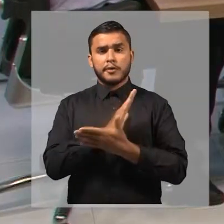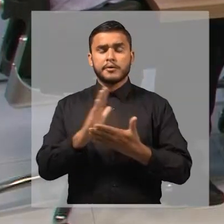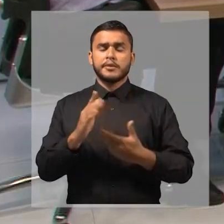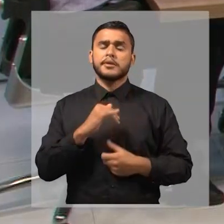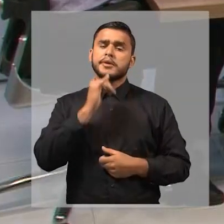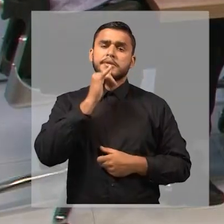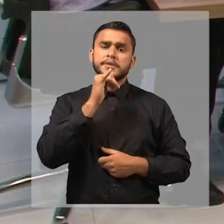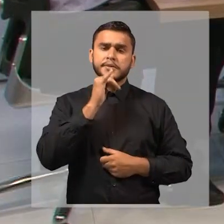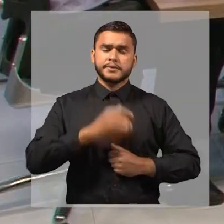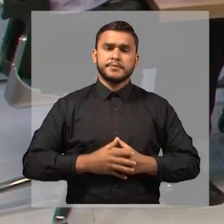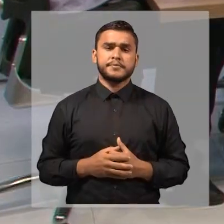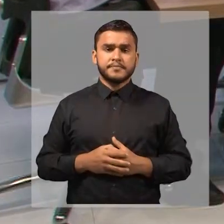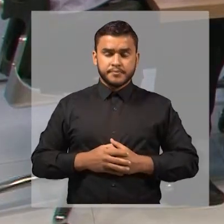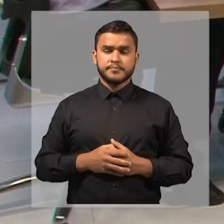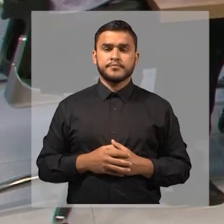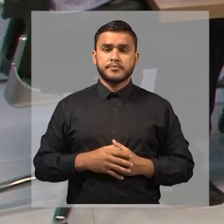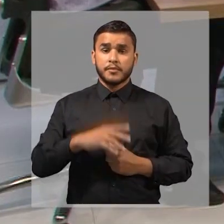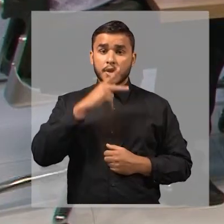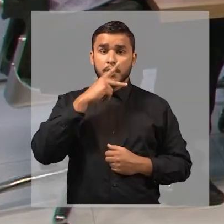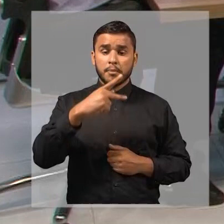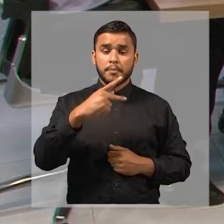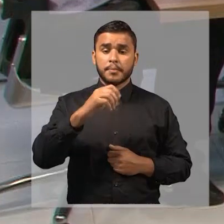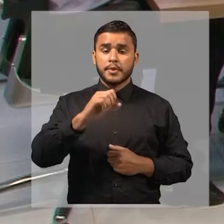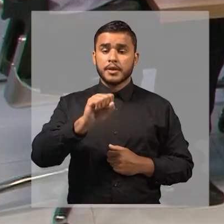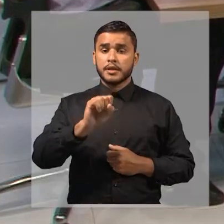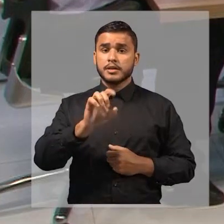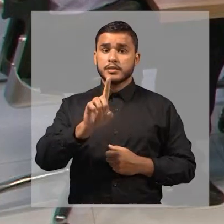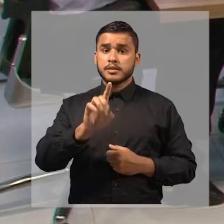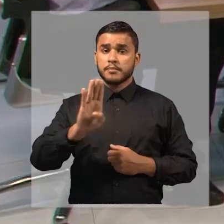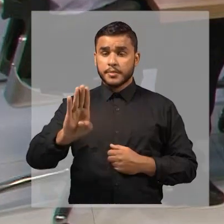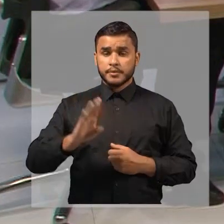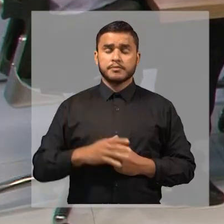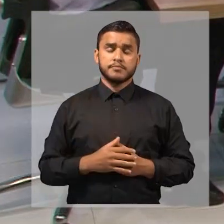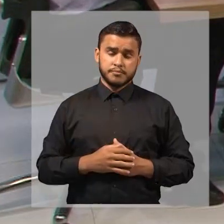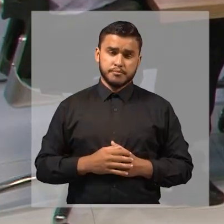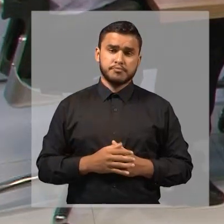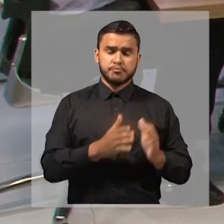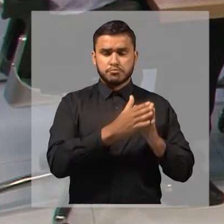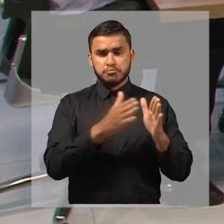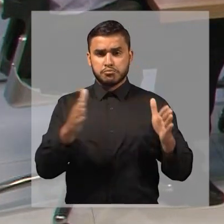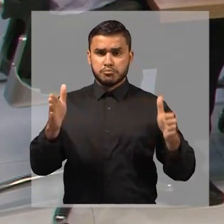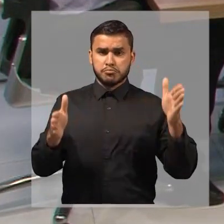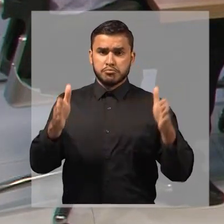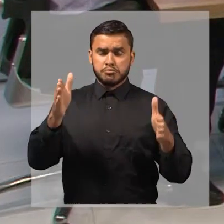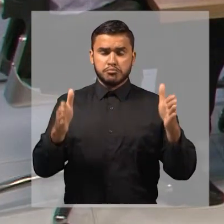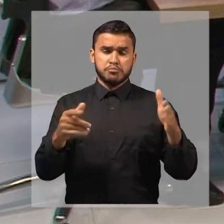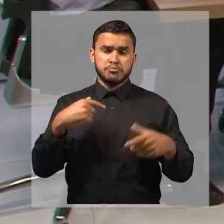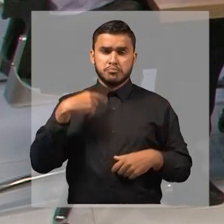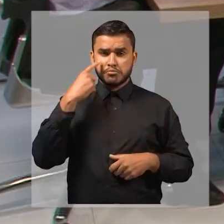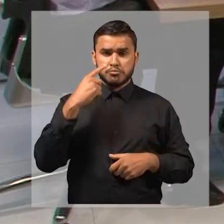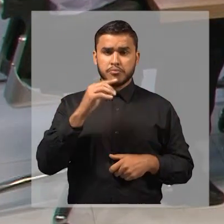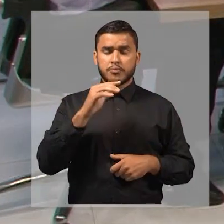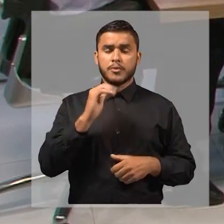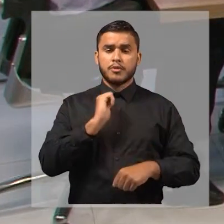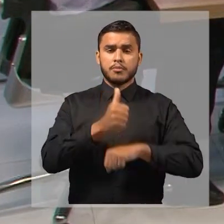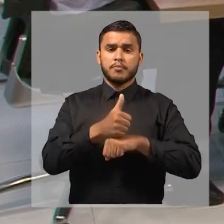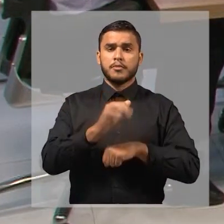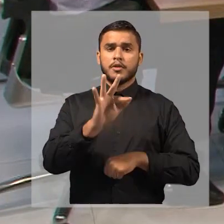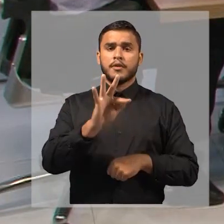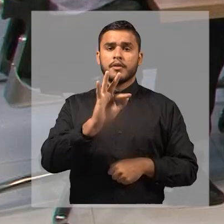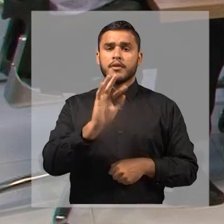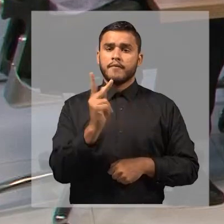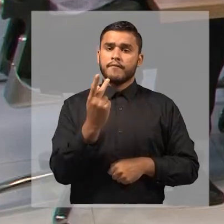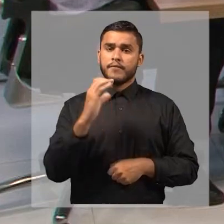ser que ali tem algumas interseções. Nós tivemos o PSDB durante um período, né? Tivemos aí a era FHC